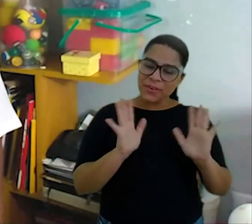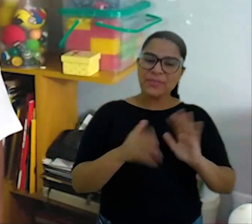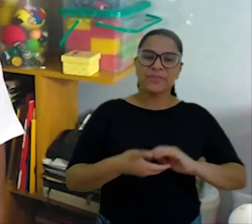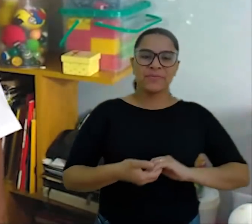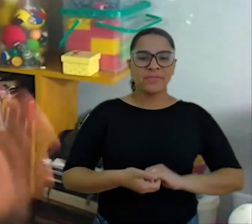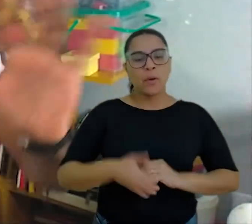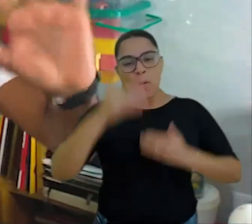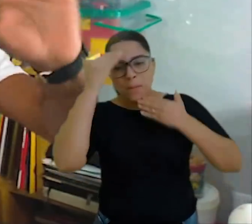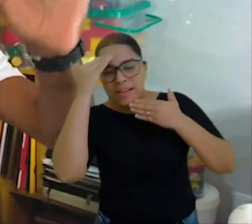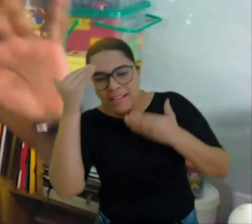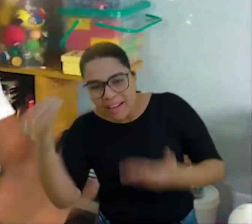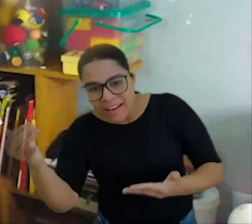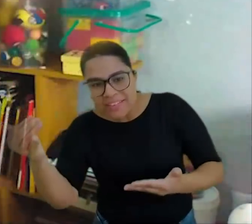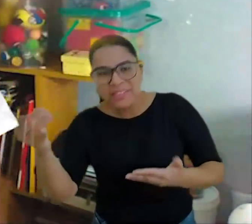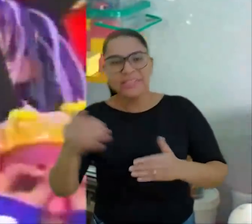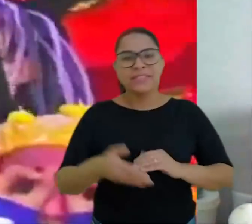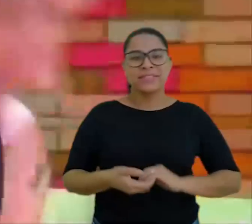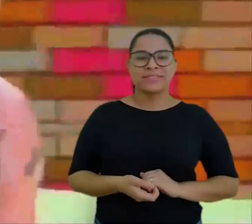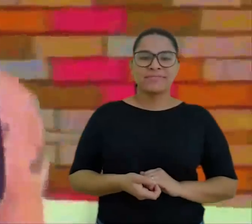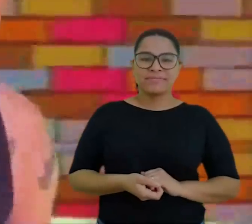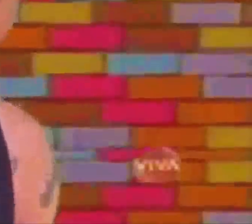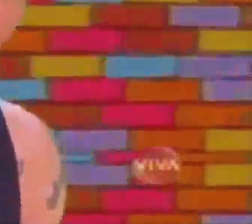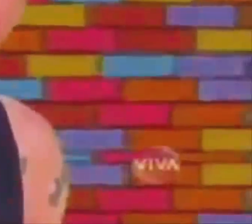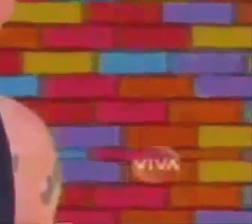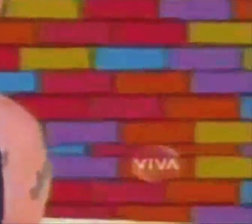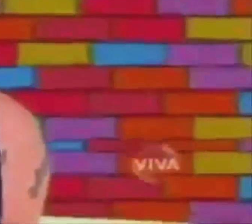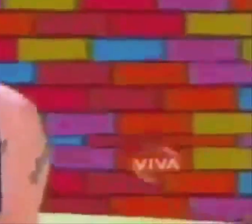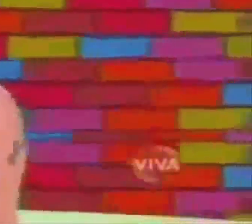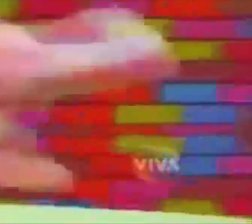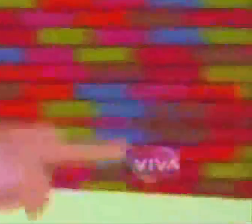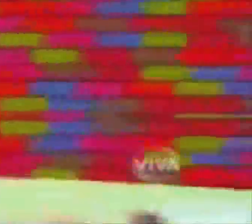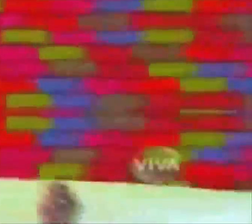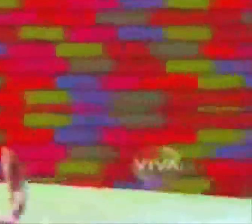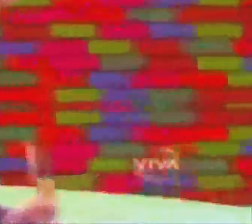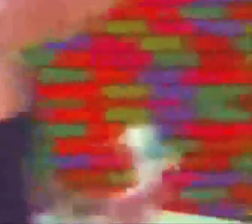Se cuidem, até mais! Agora são vocês, hein?